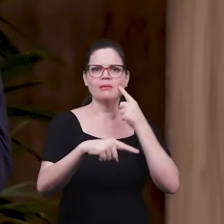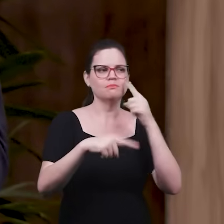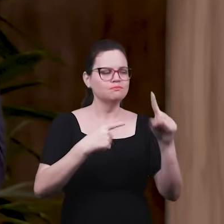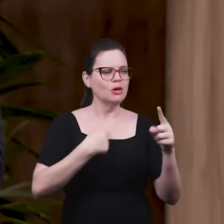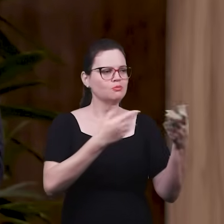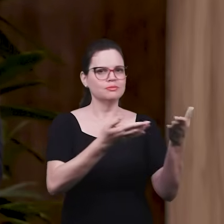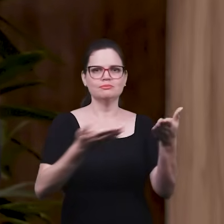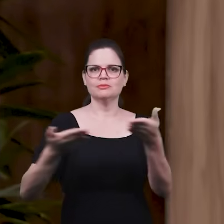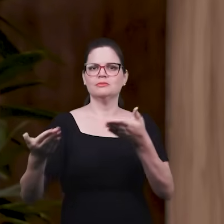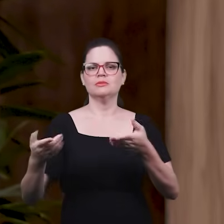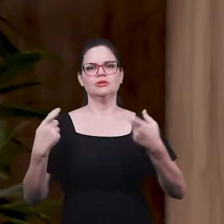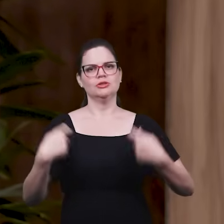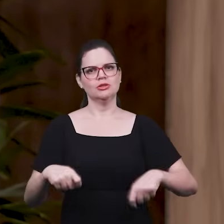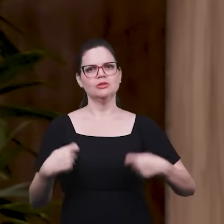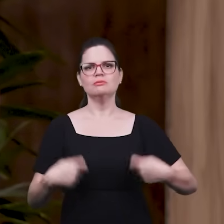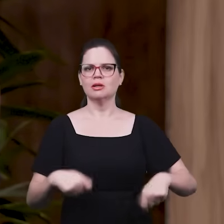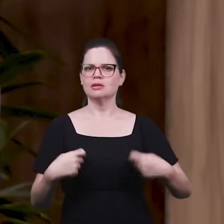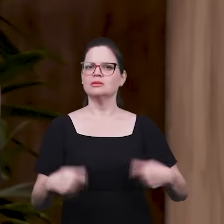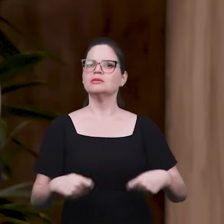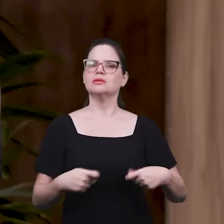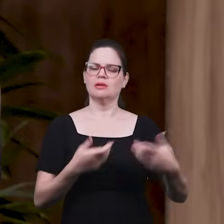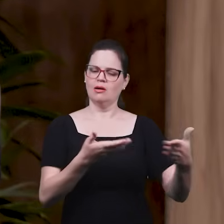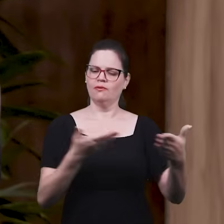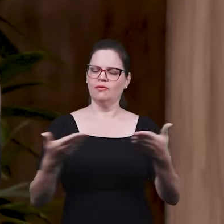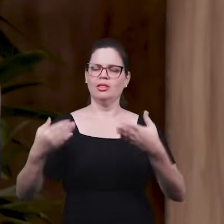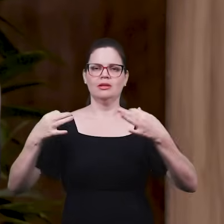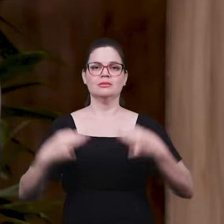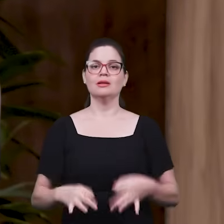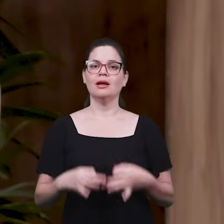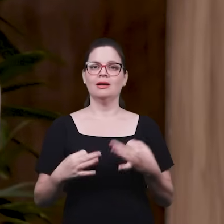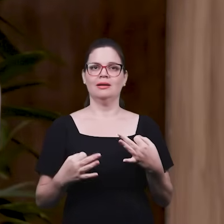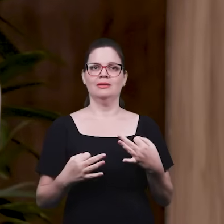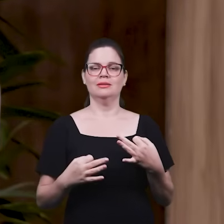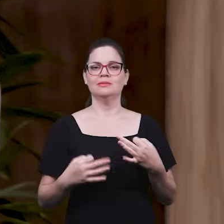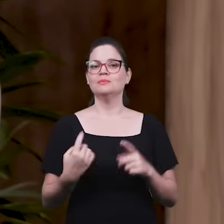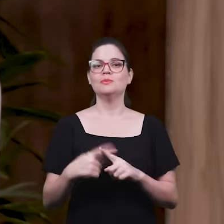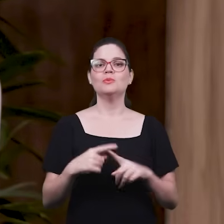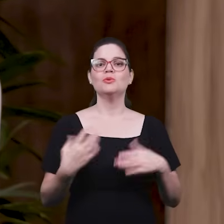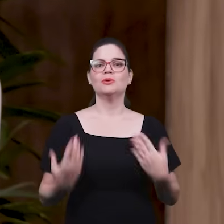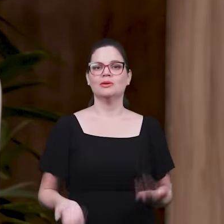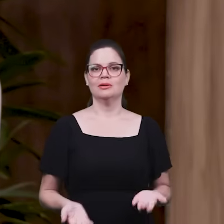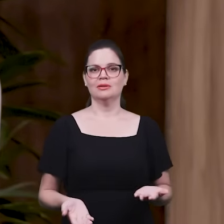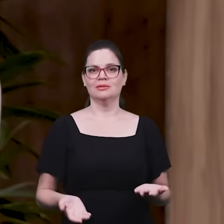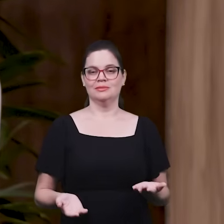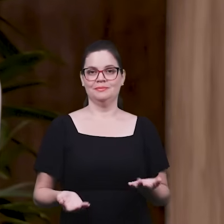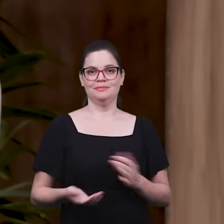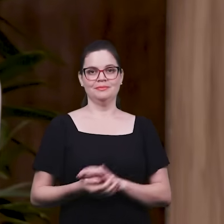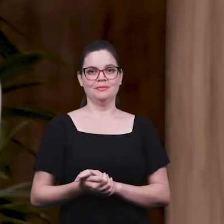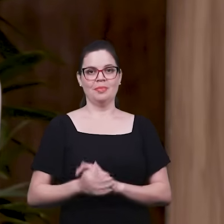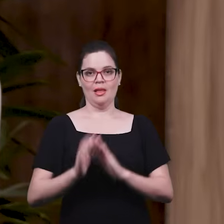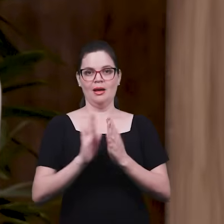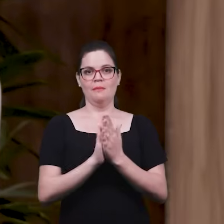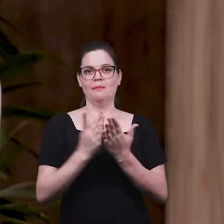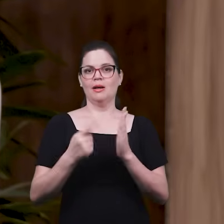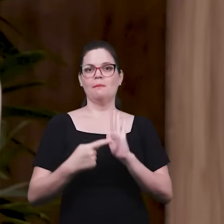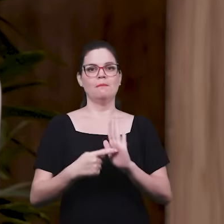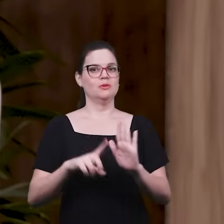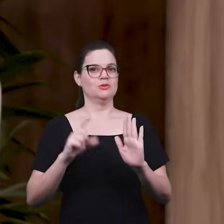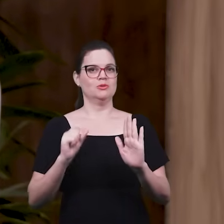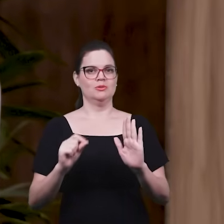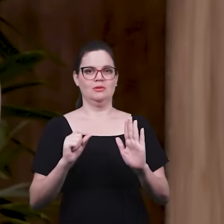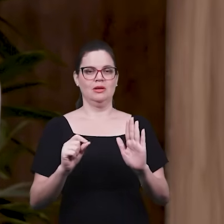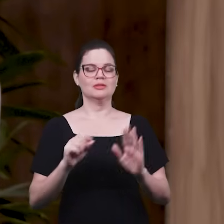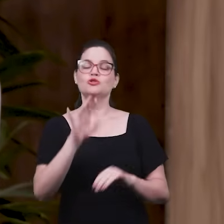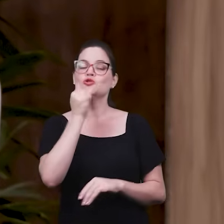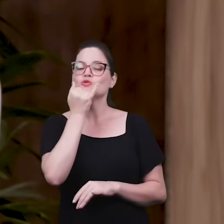precisamos dar valor a esses convites. Então, por quê? Porque a palavra bendita, a palavra